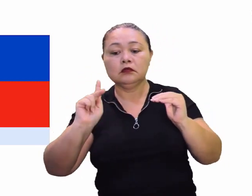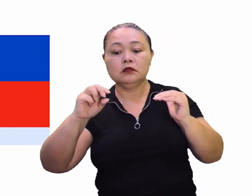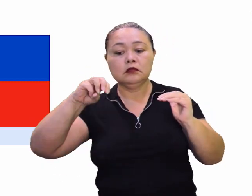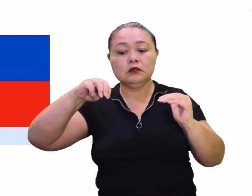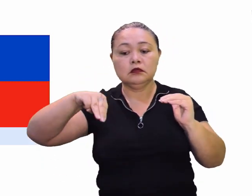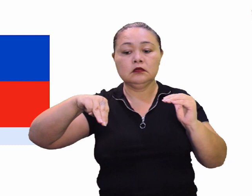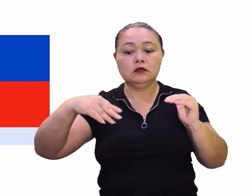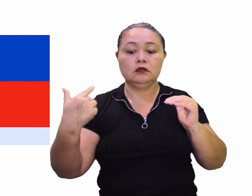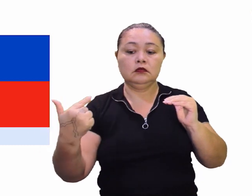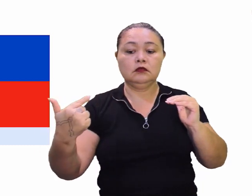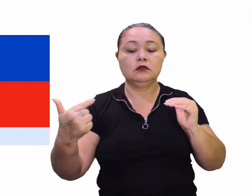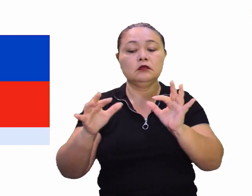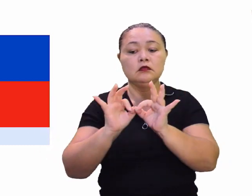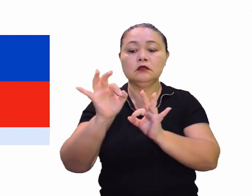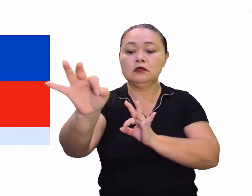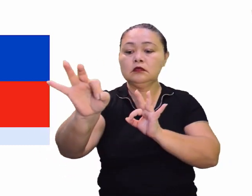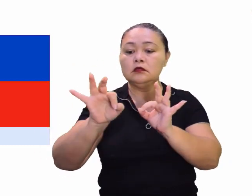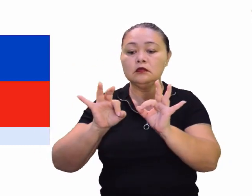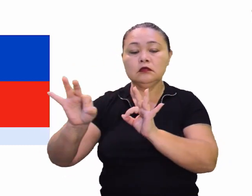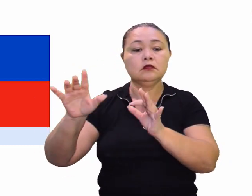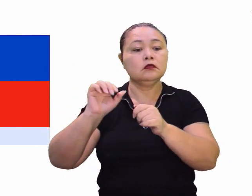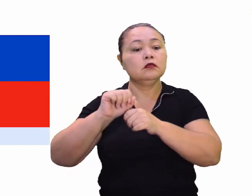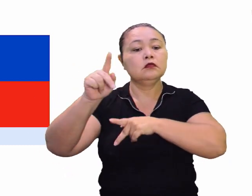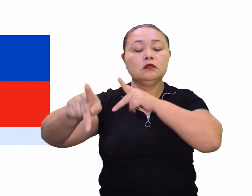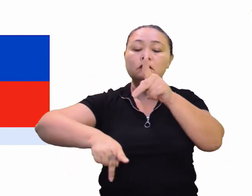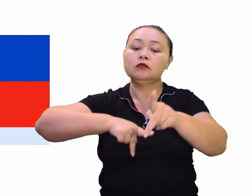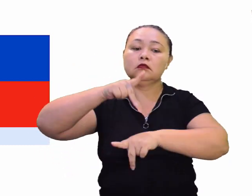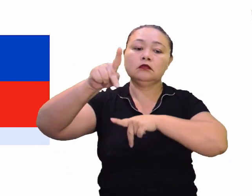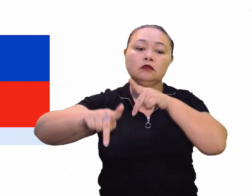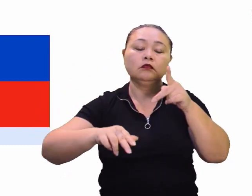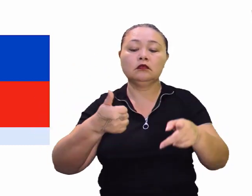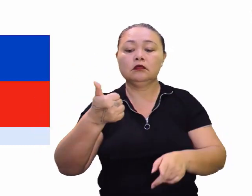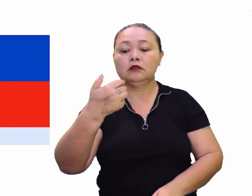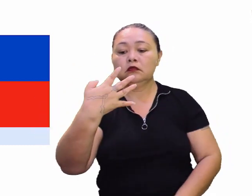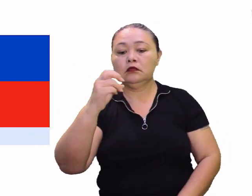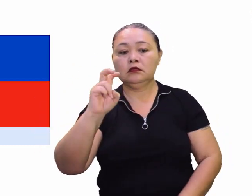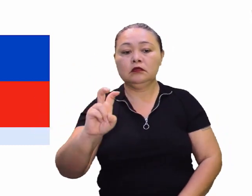17.124.442 quilômetros quadrados, uma população de